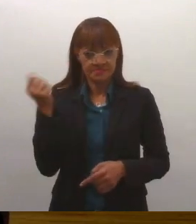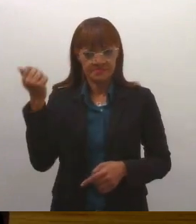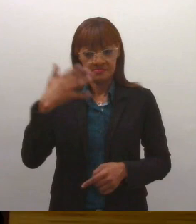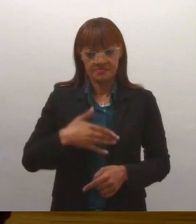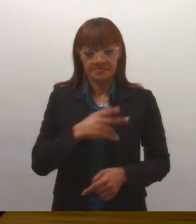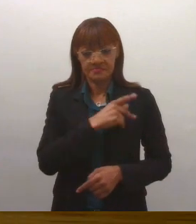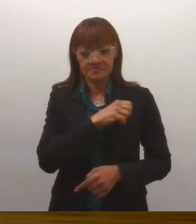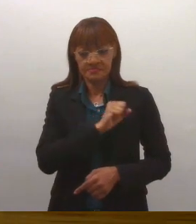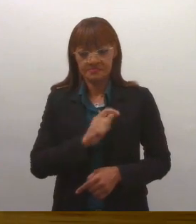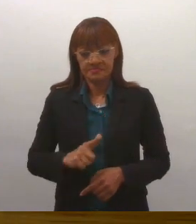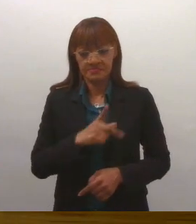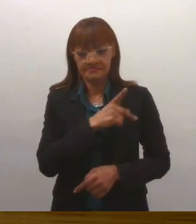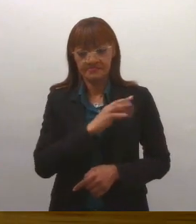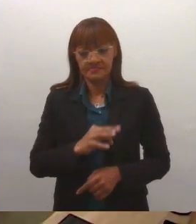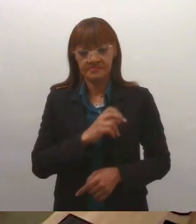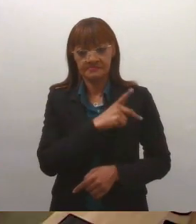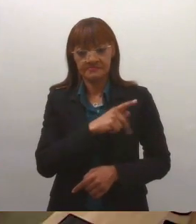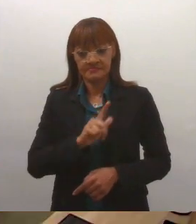senhor presidente.